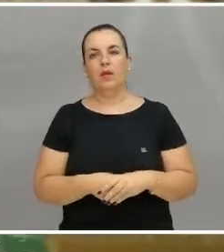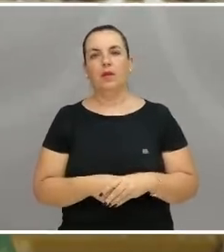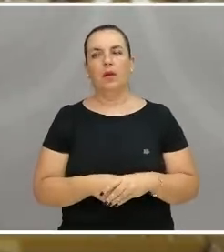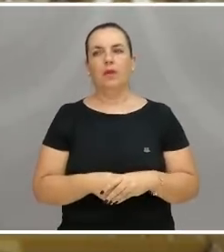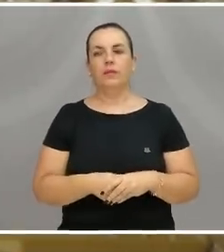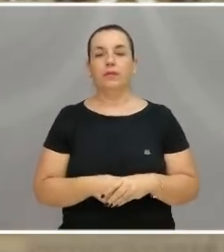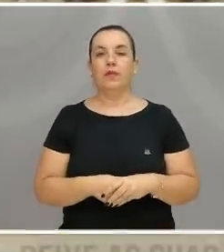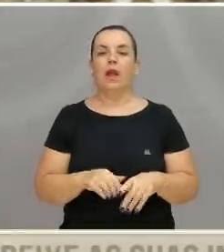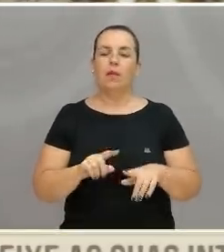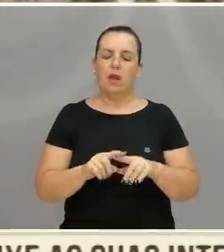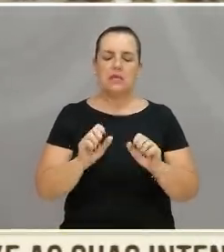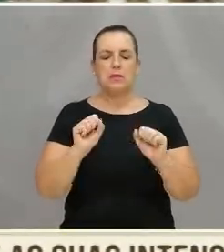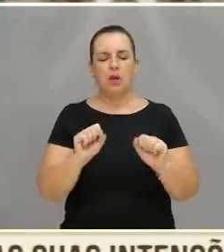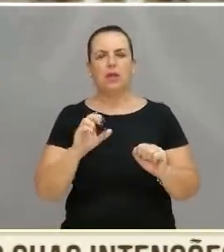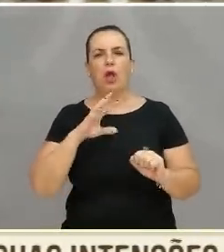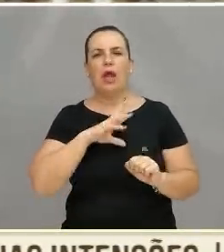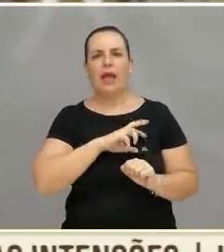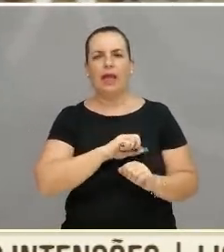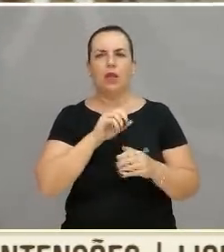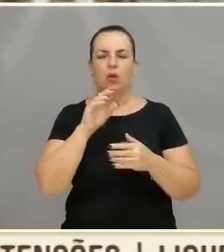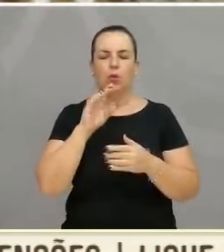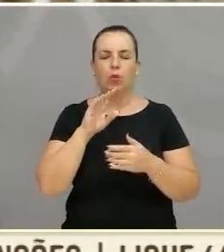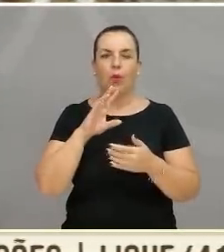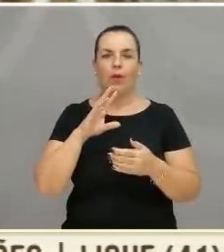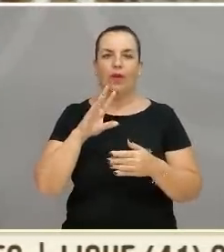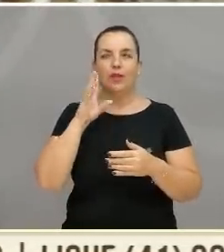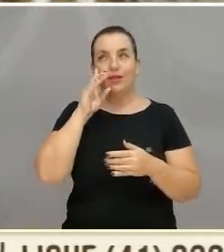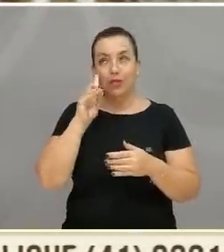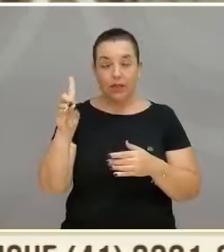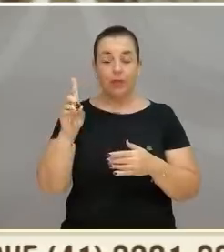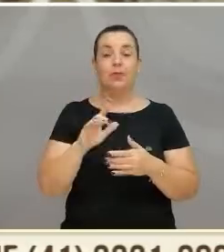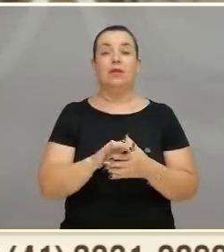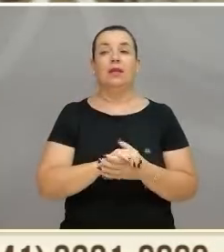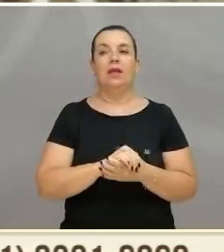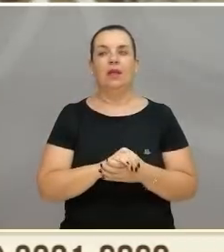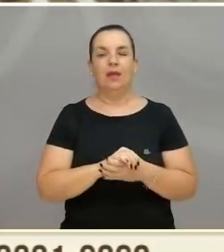reino de Deus, que pode ser mal interpretado, do céu.